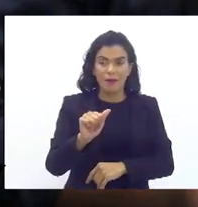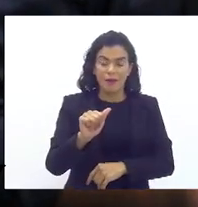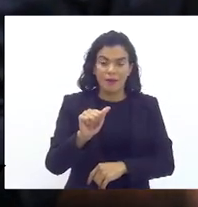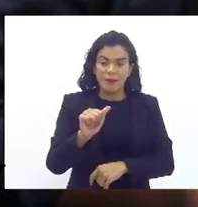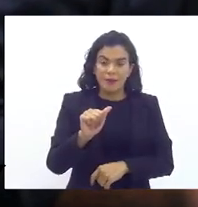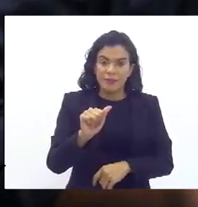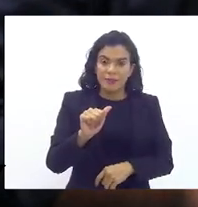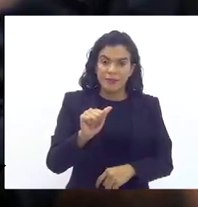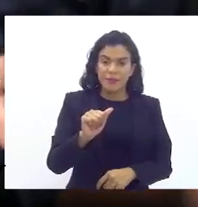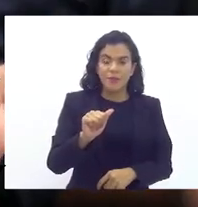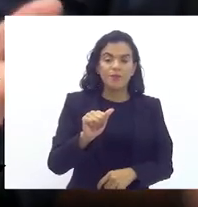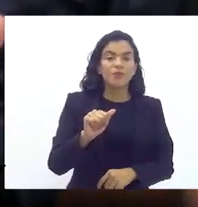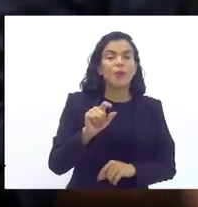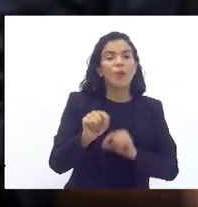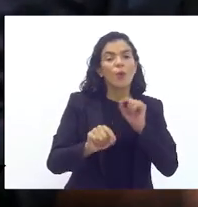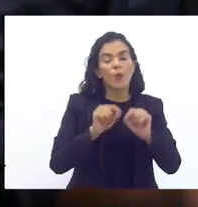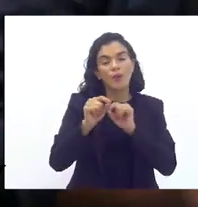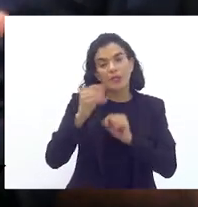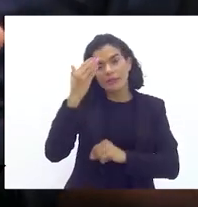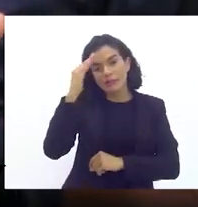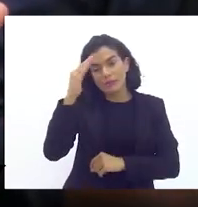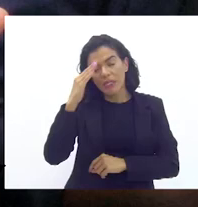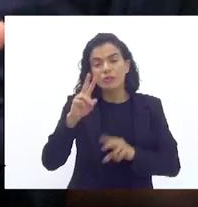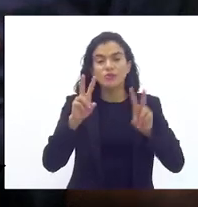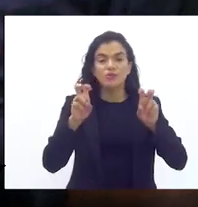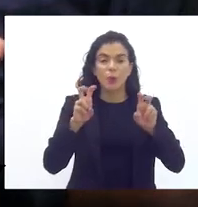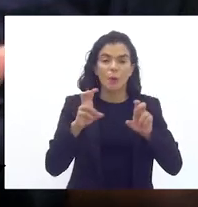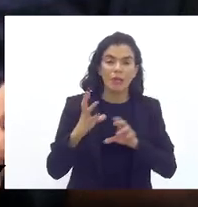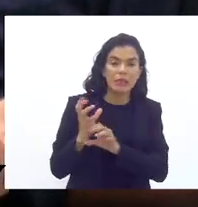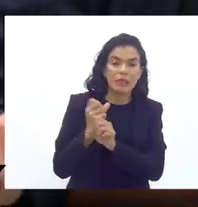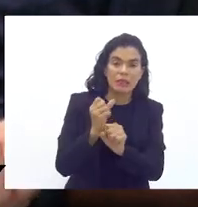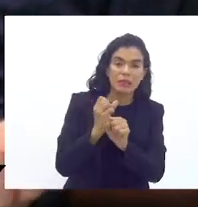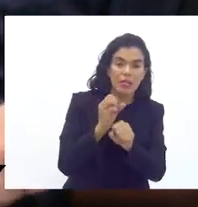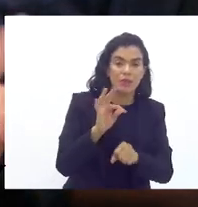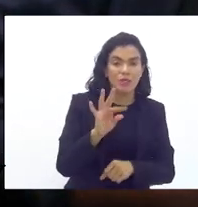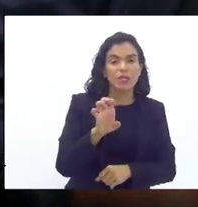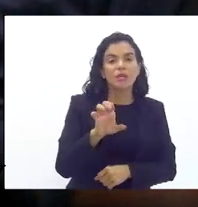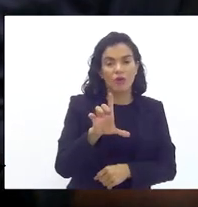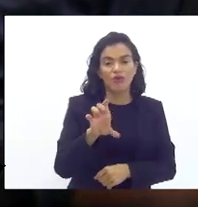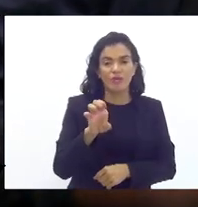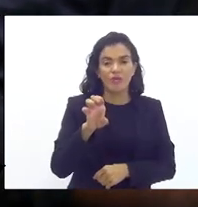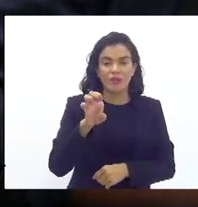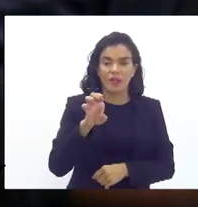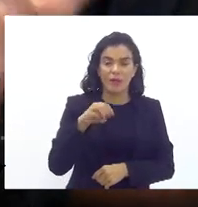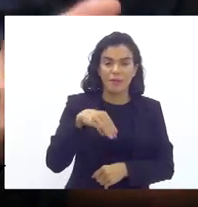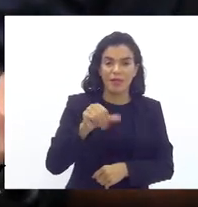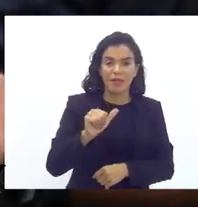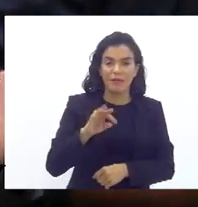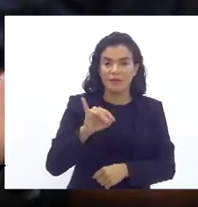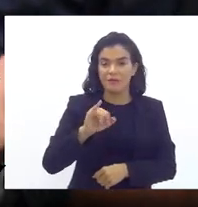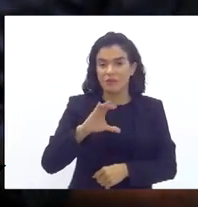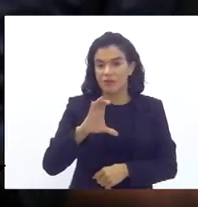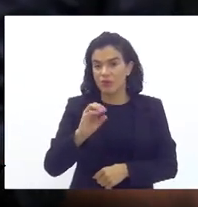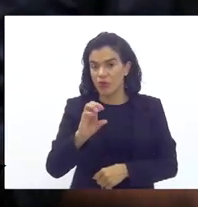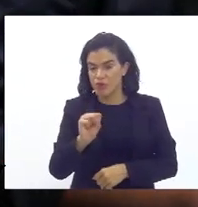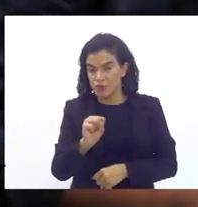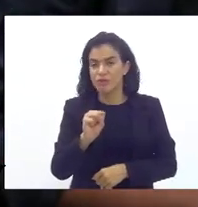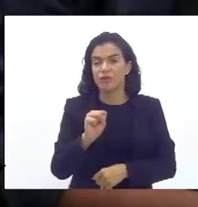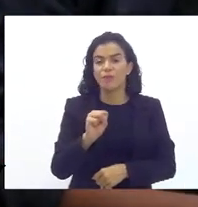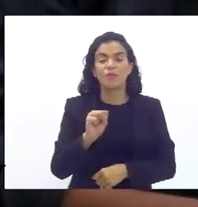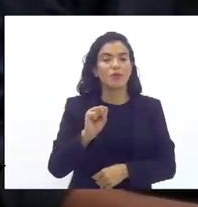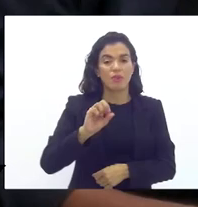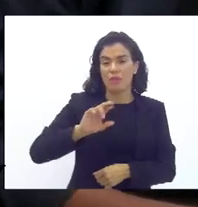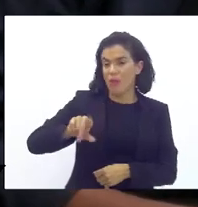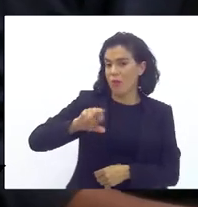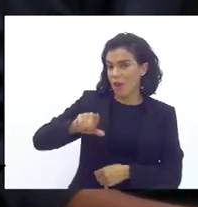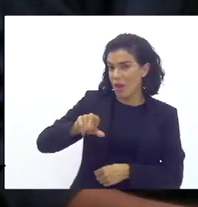dizer o que que se entende por dados telemáticos e muita coisa que a gente pode achar que é dado telemático não